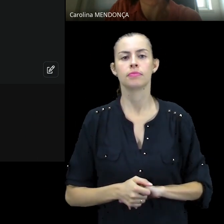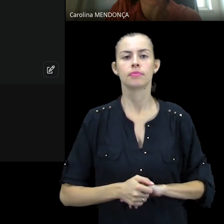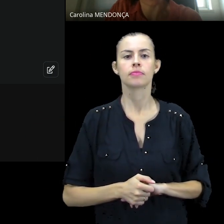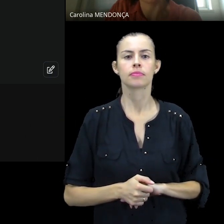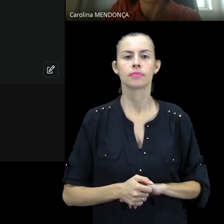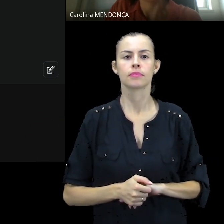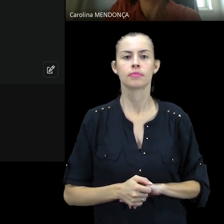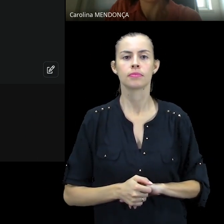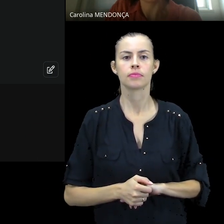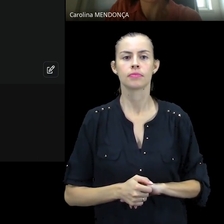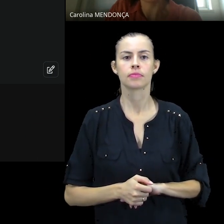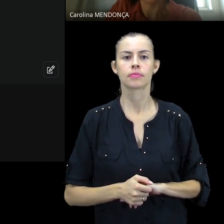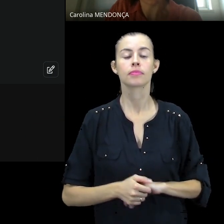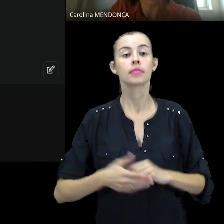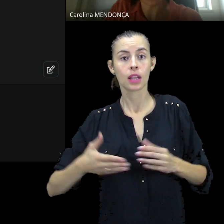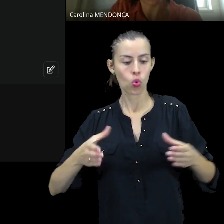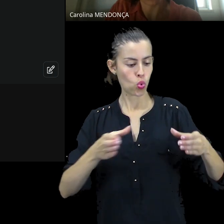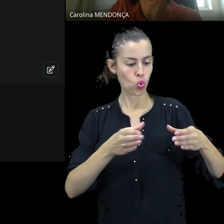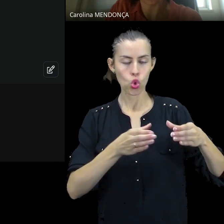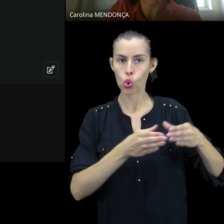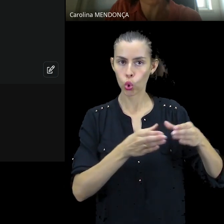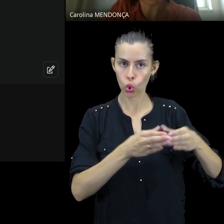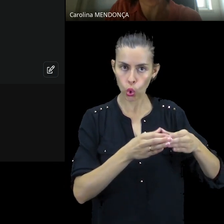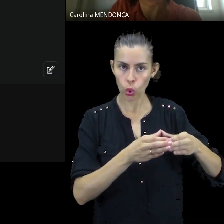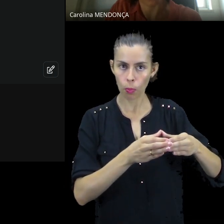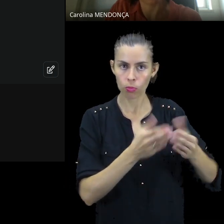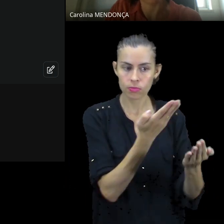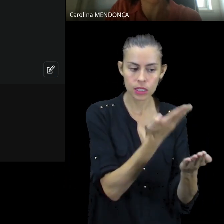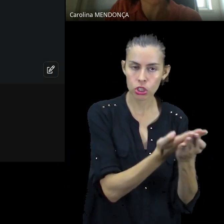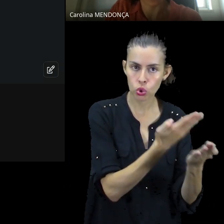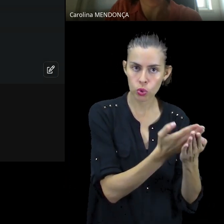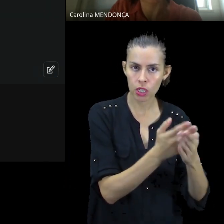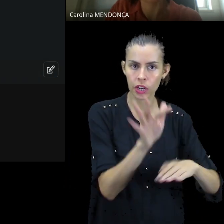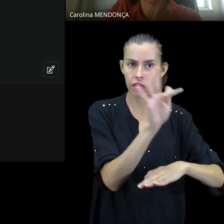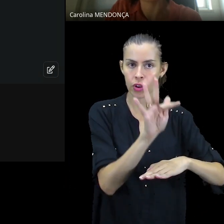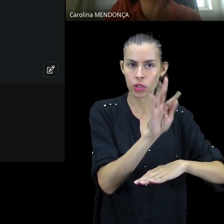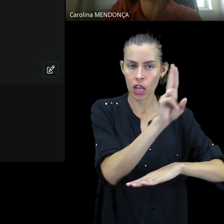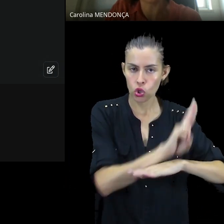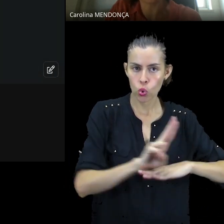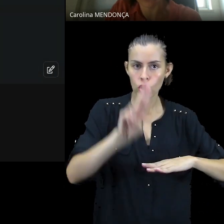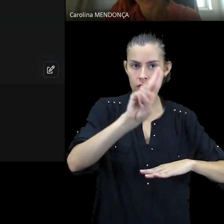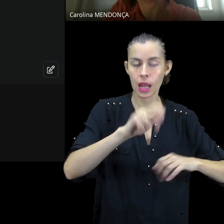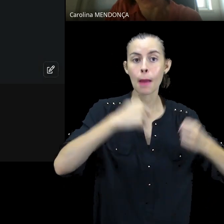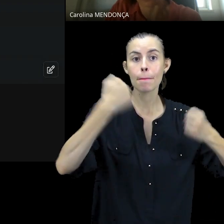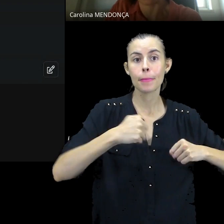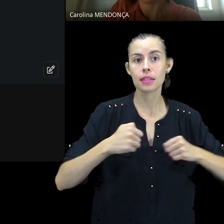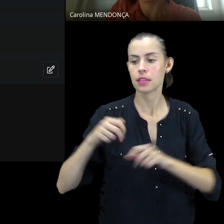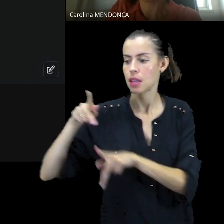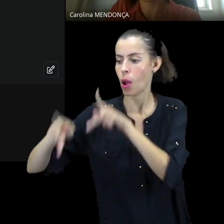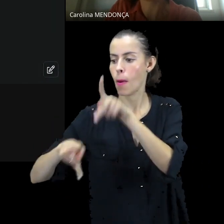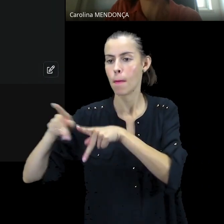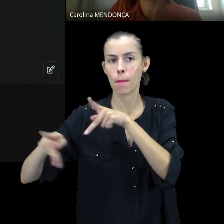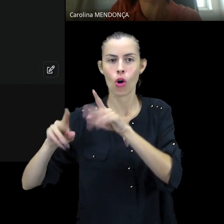na resolução. Então, a interação dialógica da comunidade acadêmica com a sociedade por meio de troca de conhecimentos,